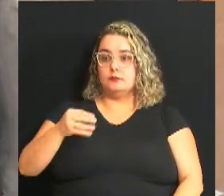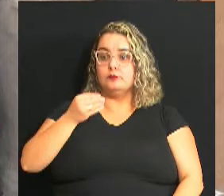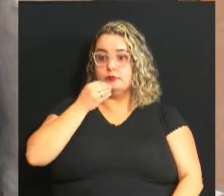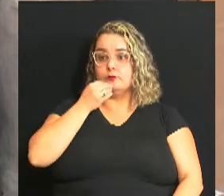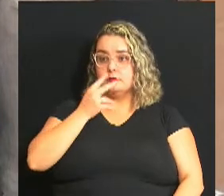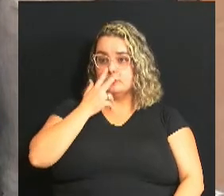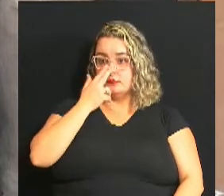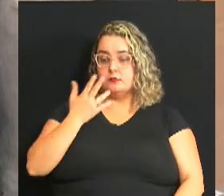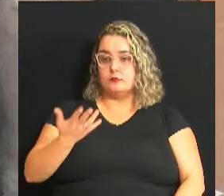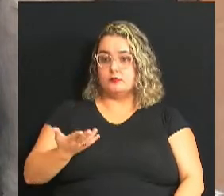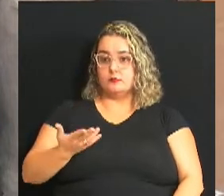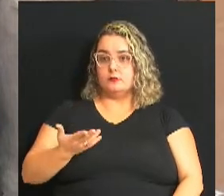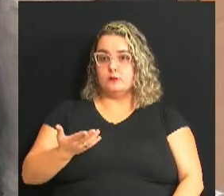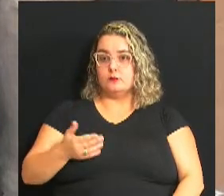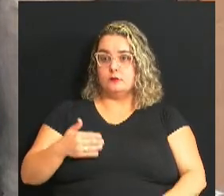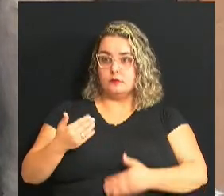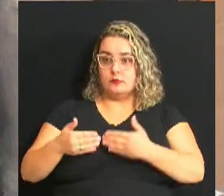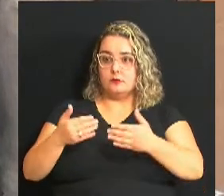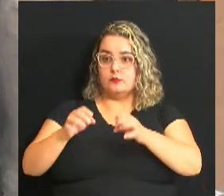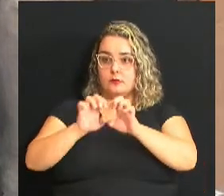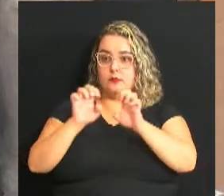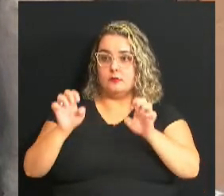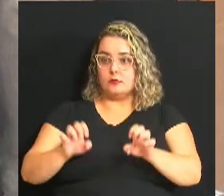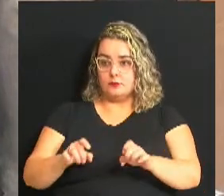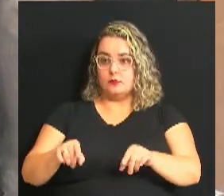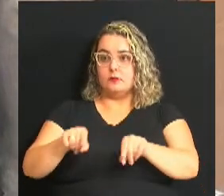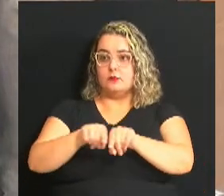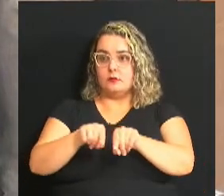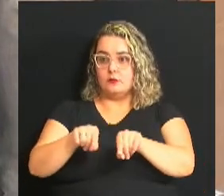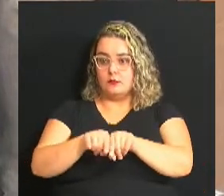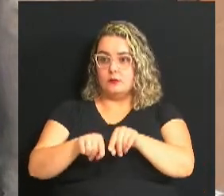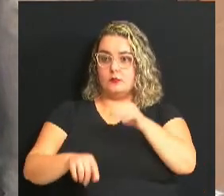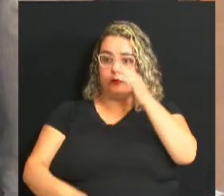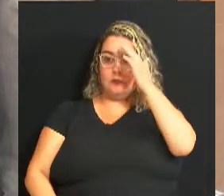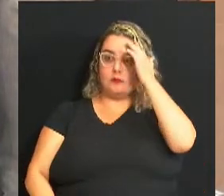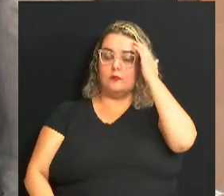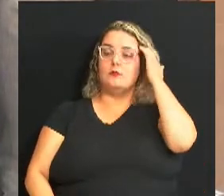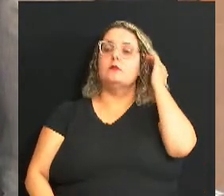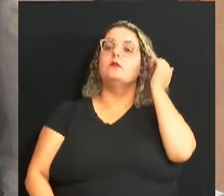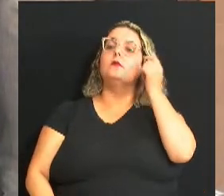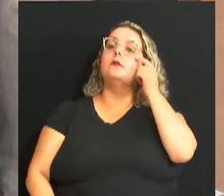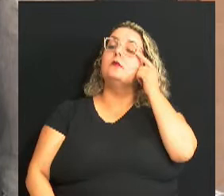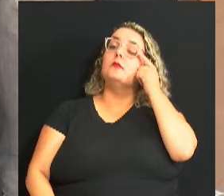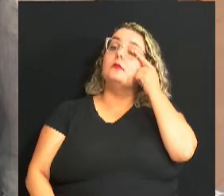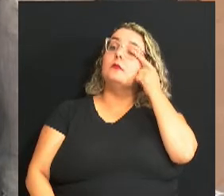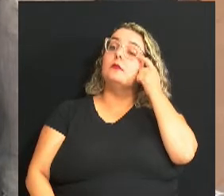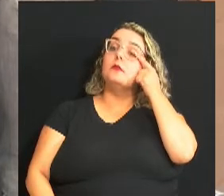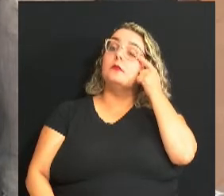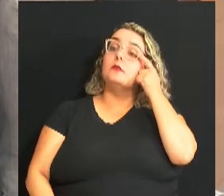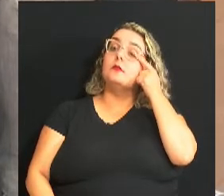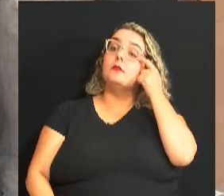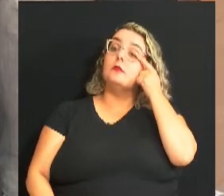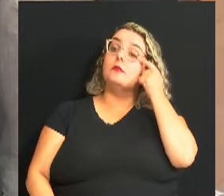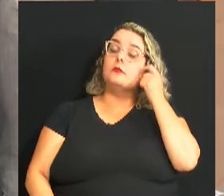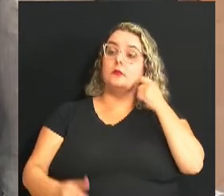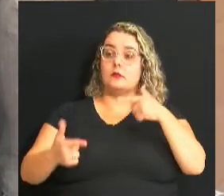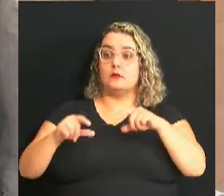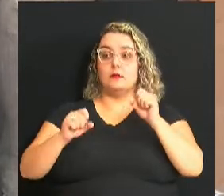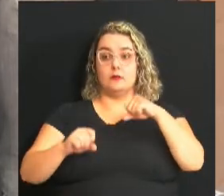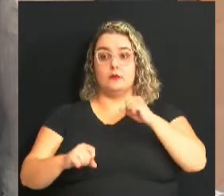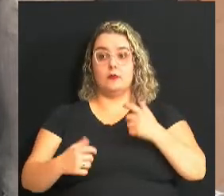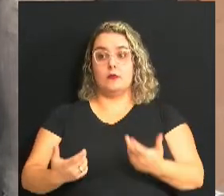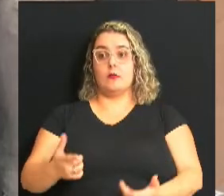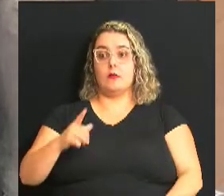que está em processo de estruturação também no mesmo um espaço, né? E tem